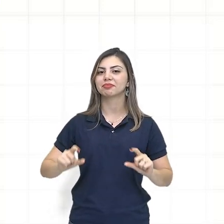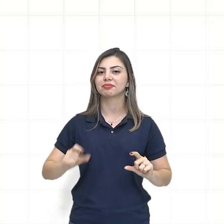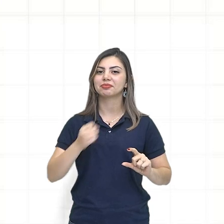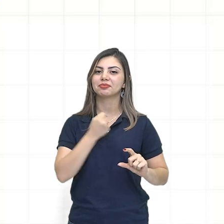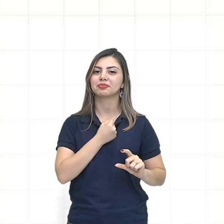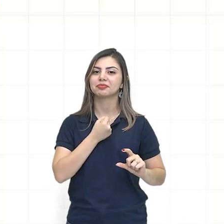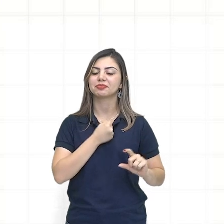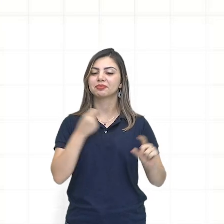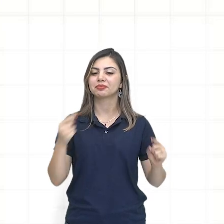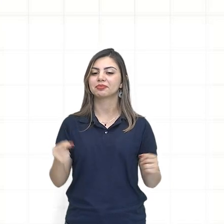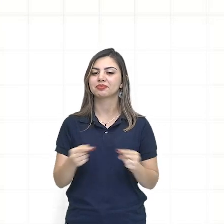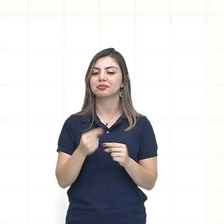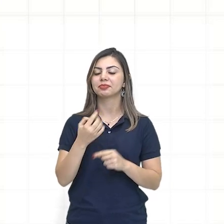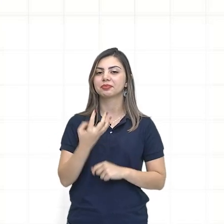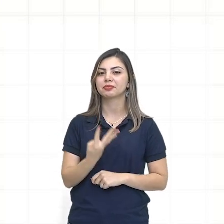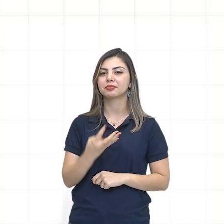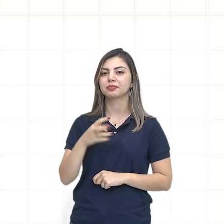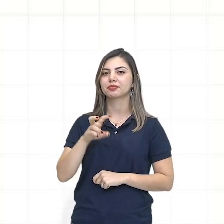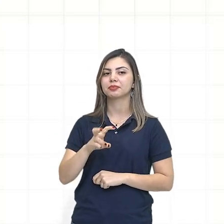aqui,